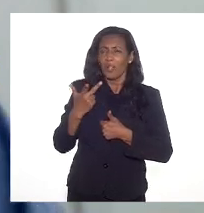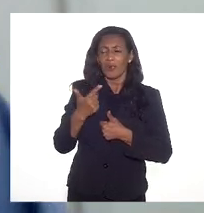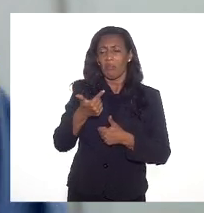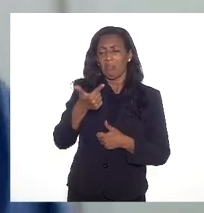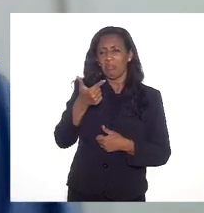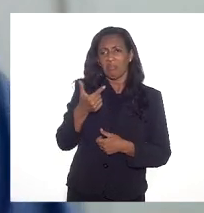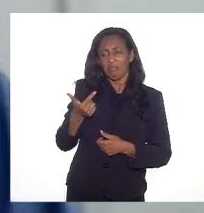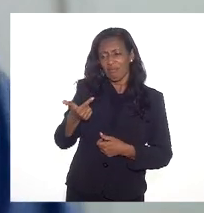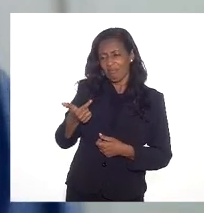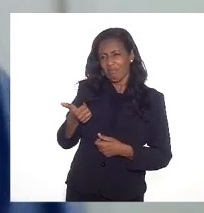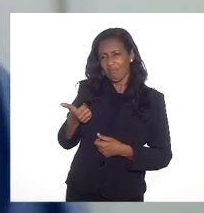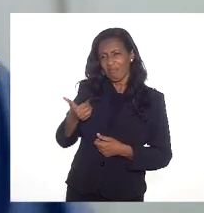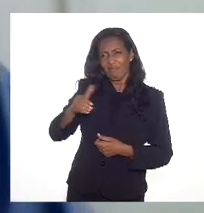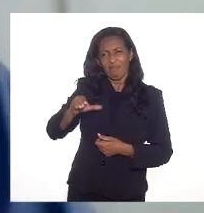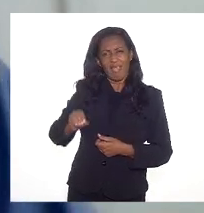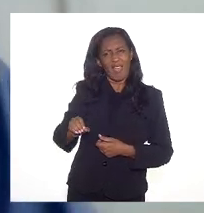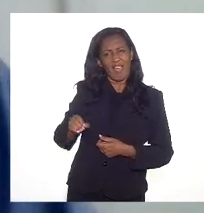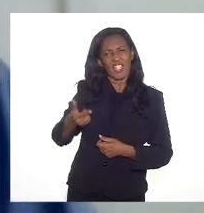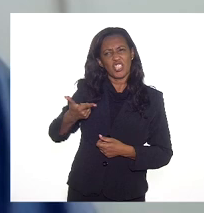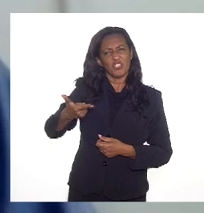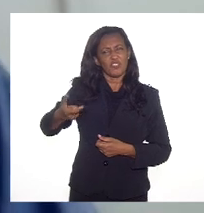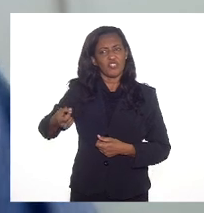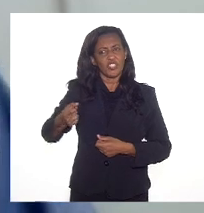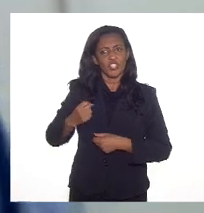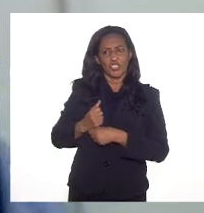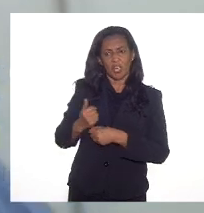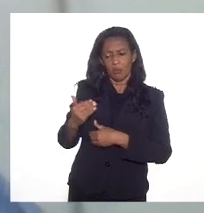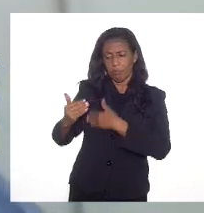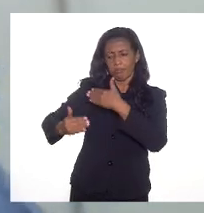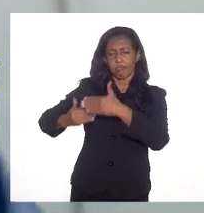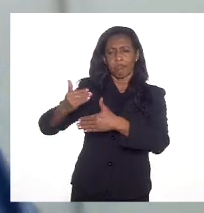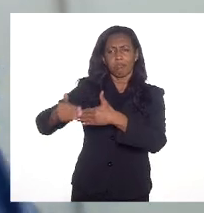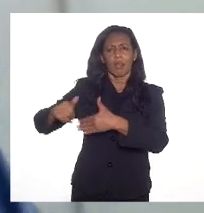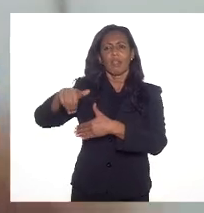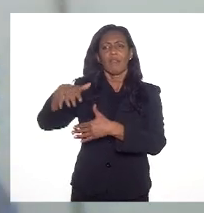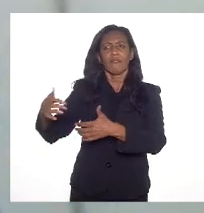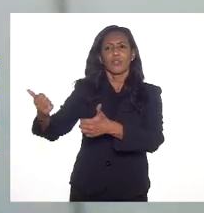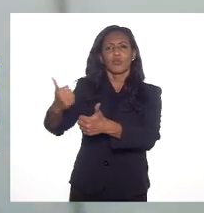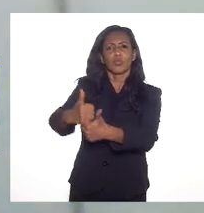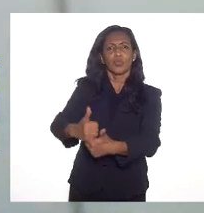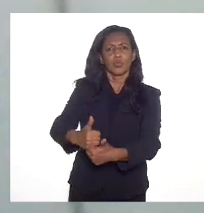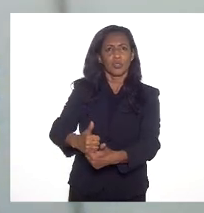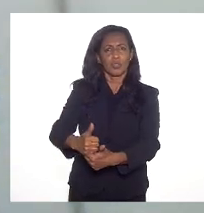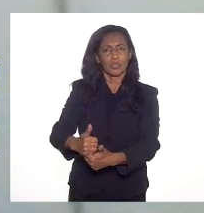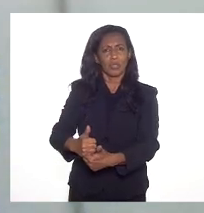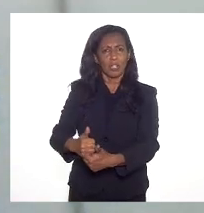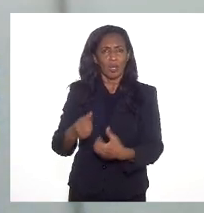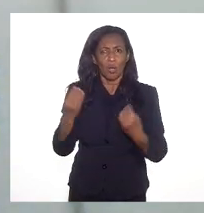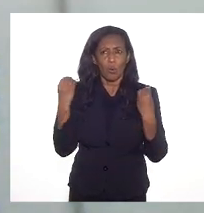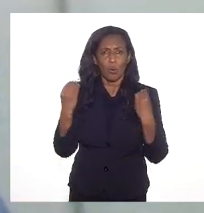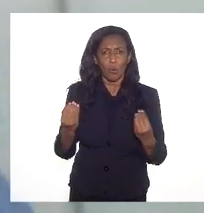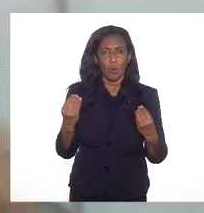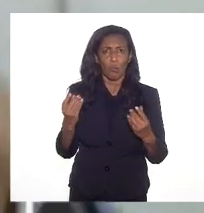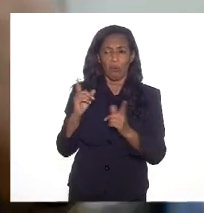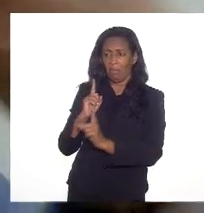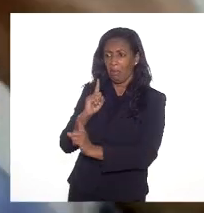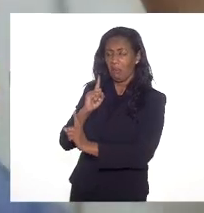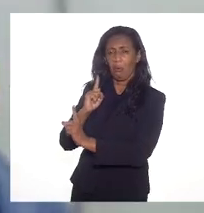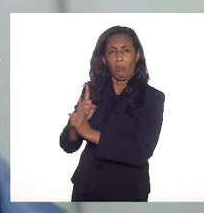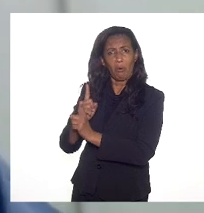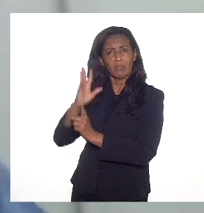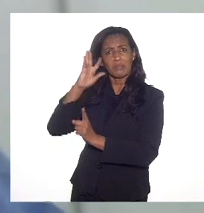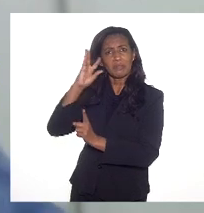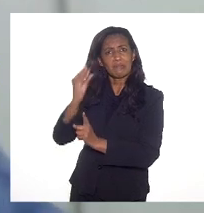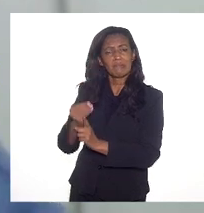20 anos. Não estou querendo muito para frente, não. Como é que a gente encontra uma